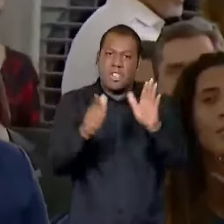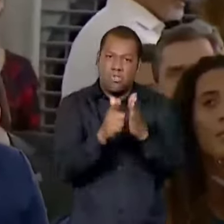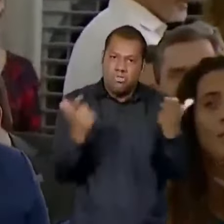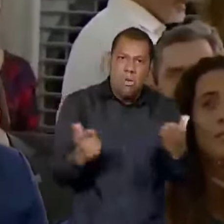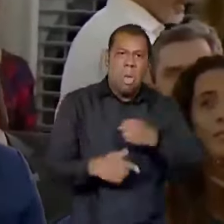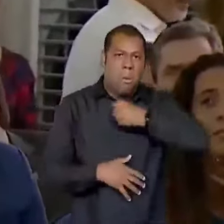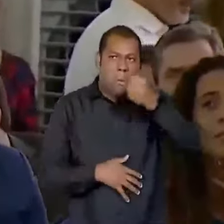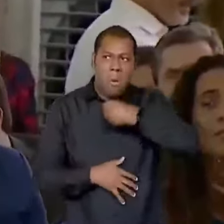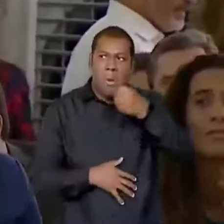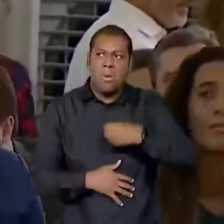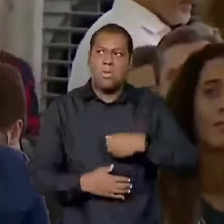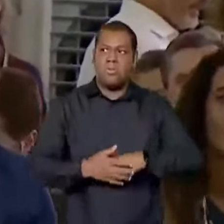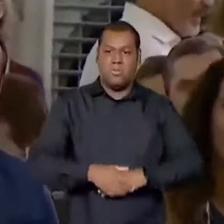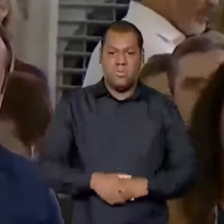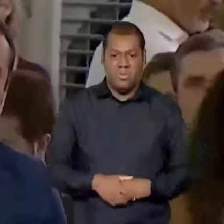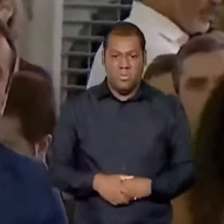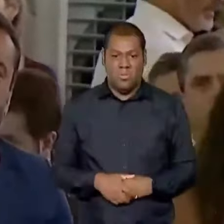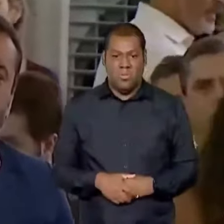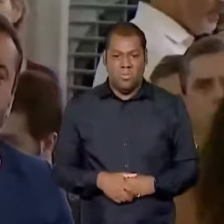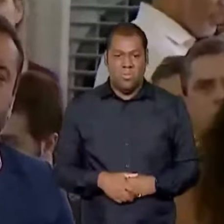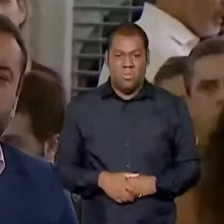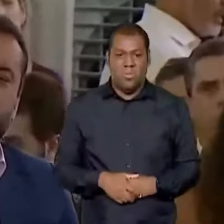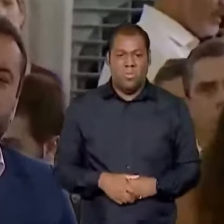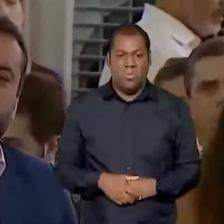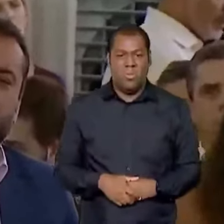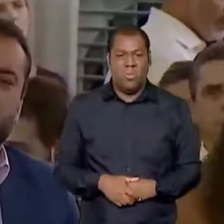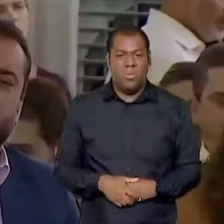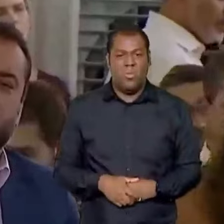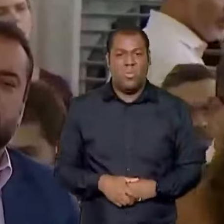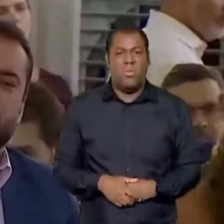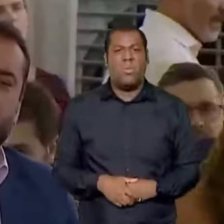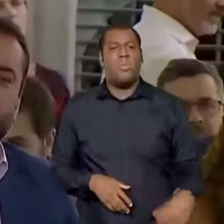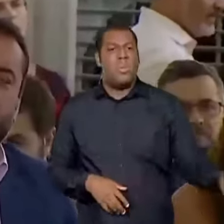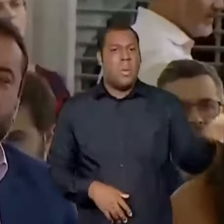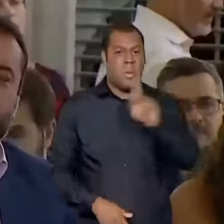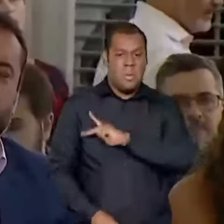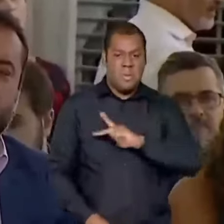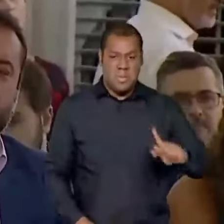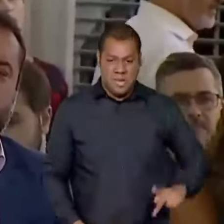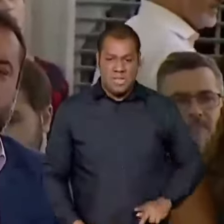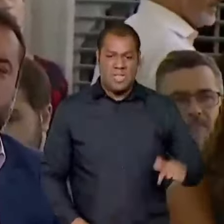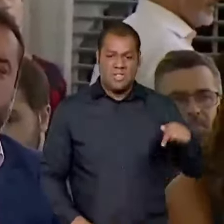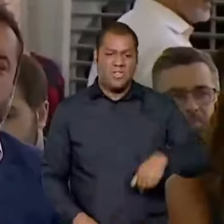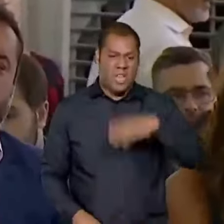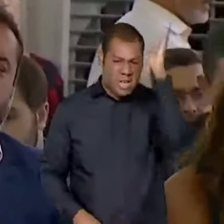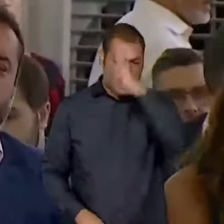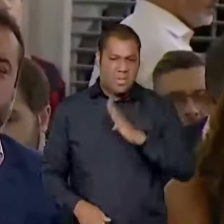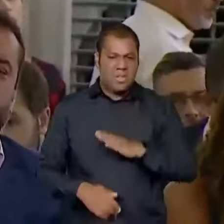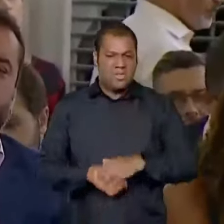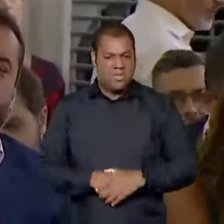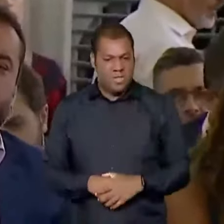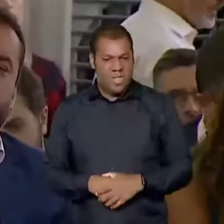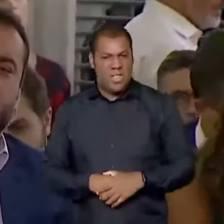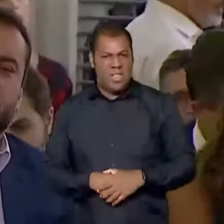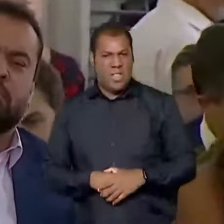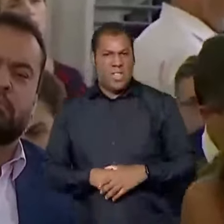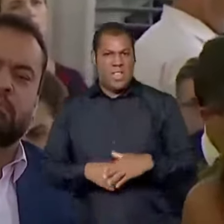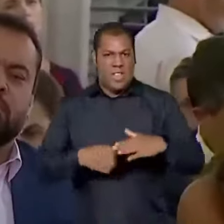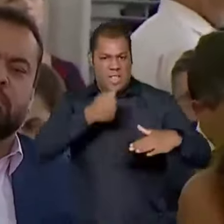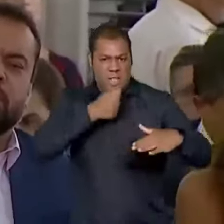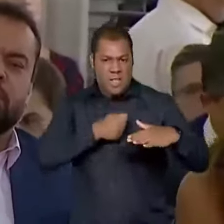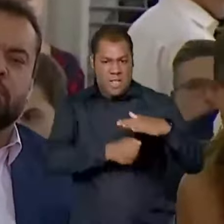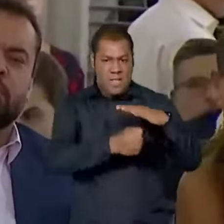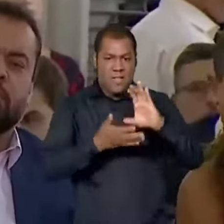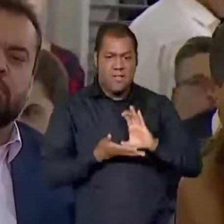Eu duvido que na história do país um presidente da República já investiu mais no Rio de